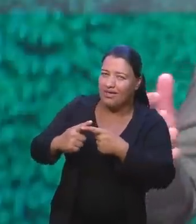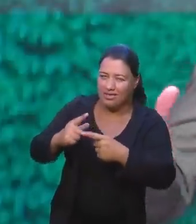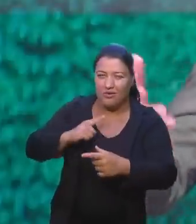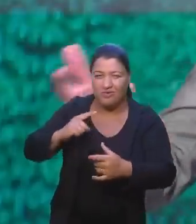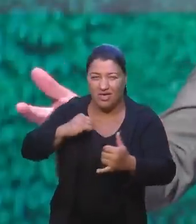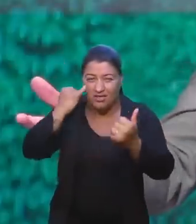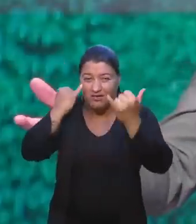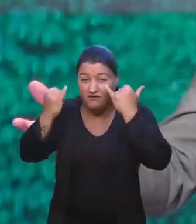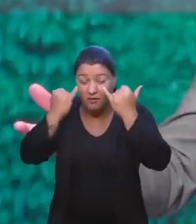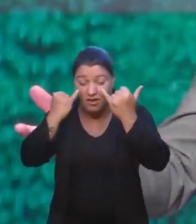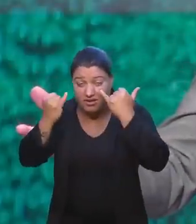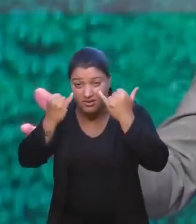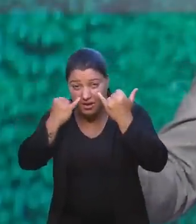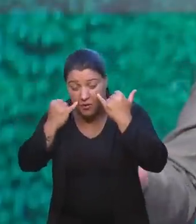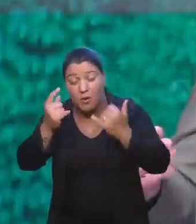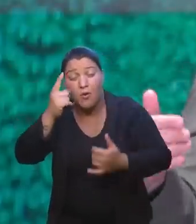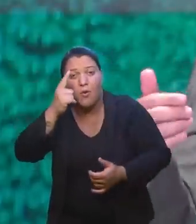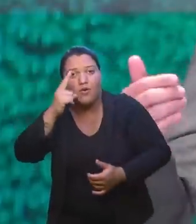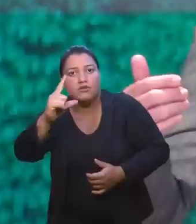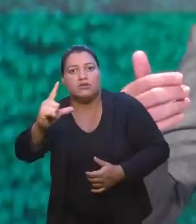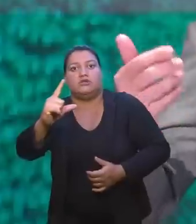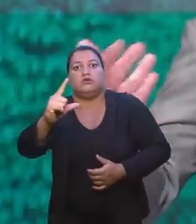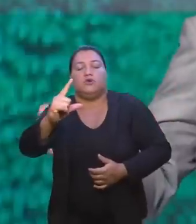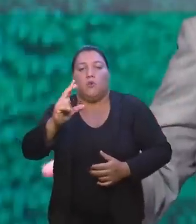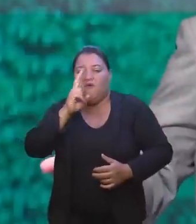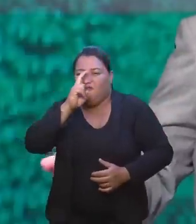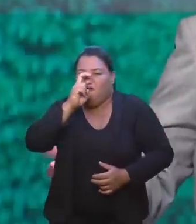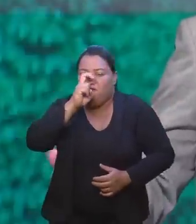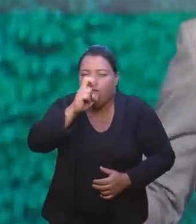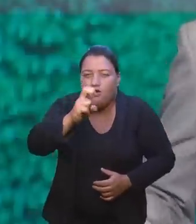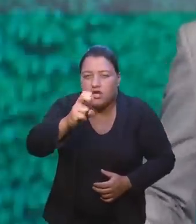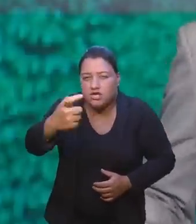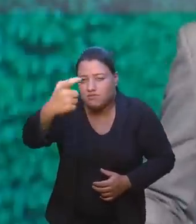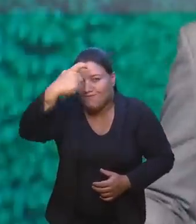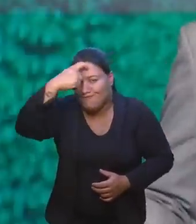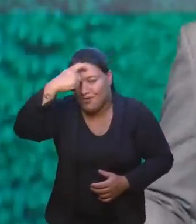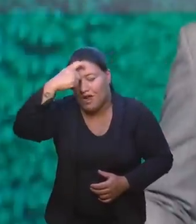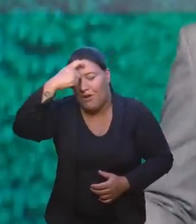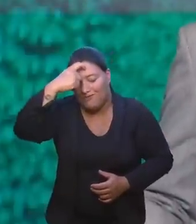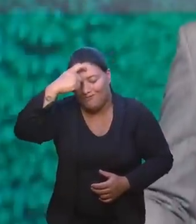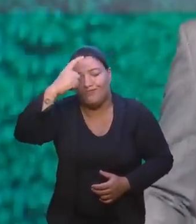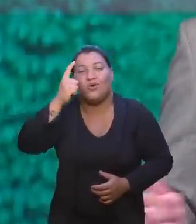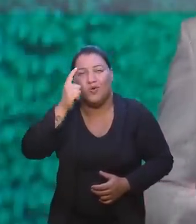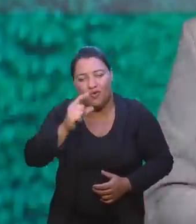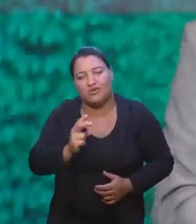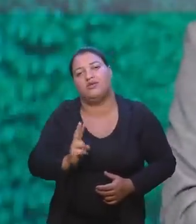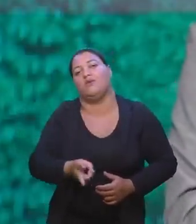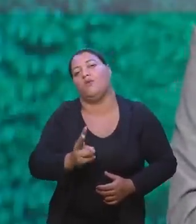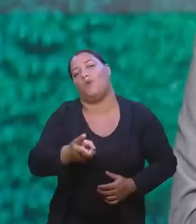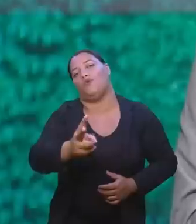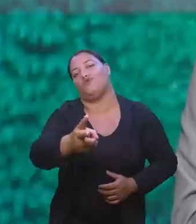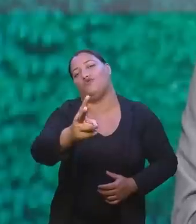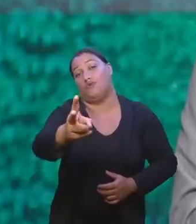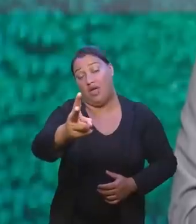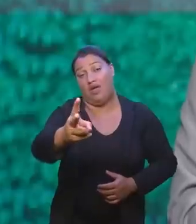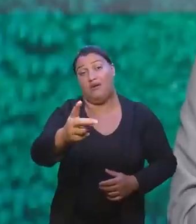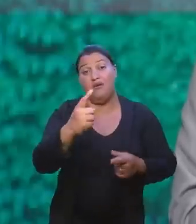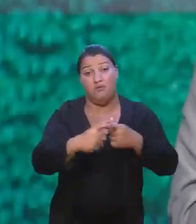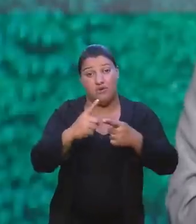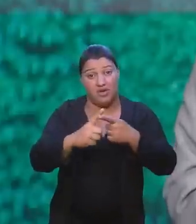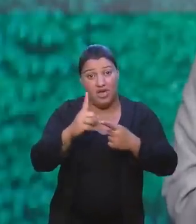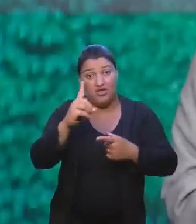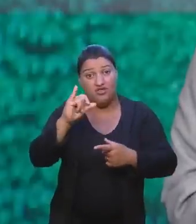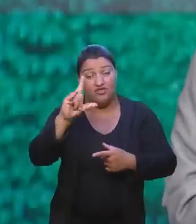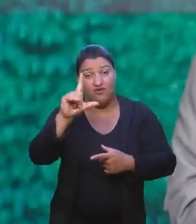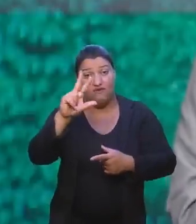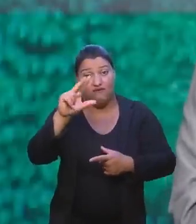convertê-las em recursos espirituais, em força moral, para continuarmos, como falou Divaldo ontem,